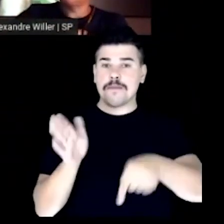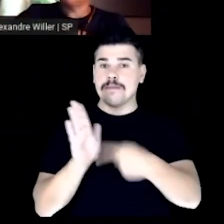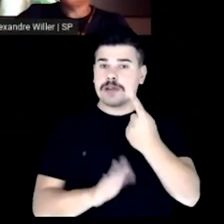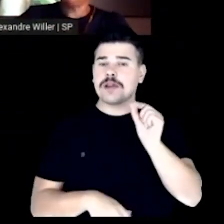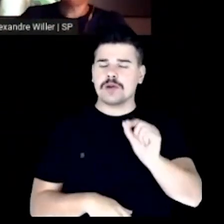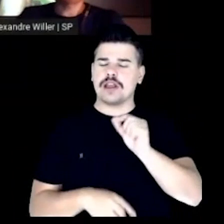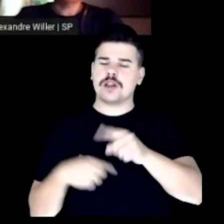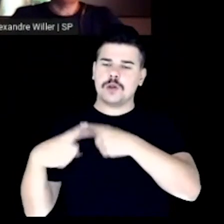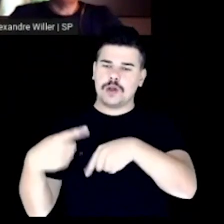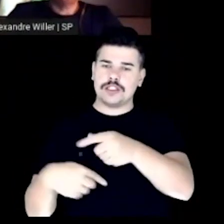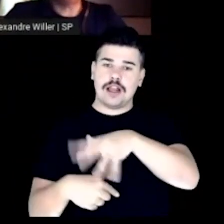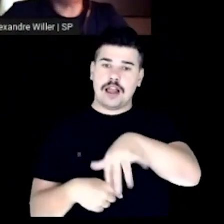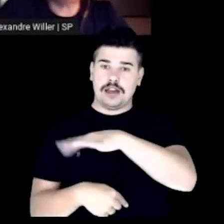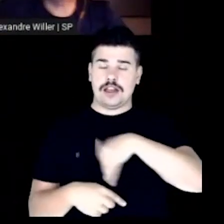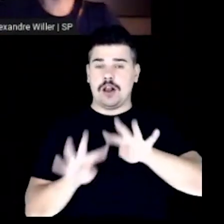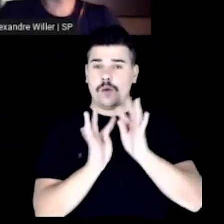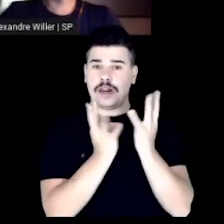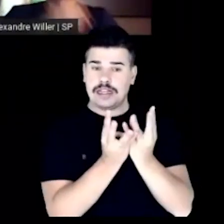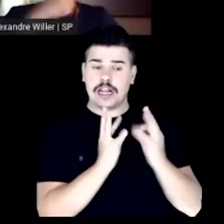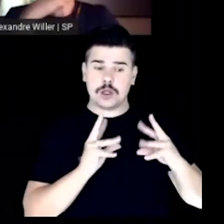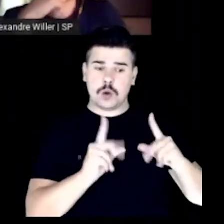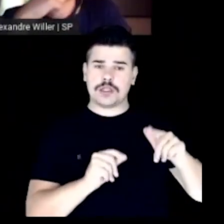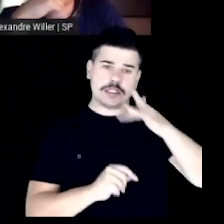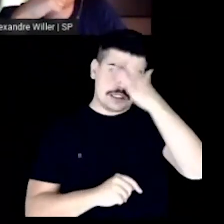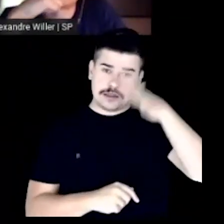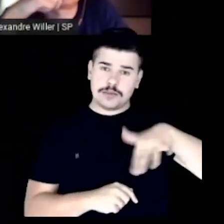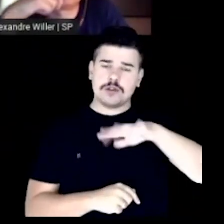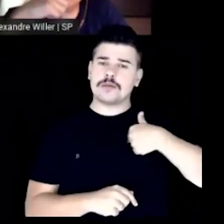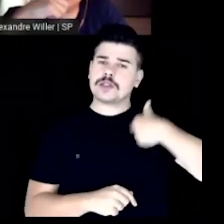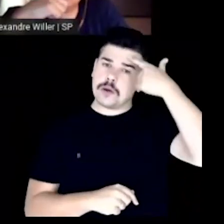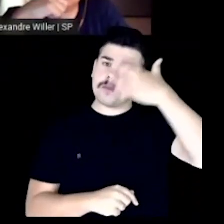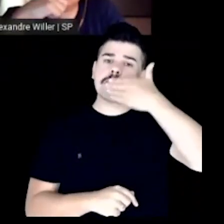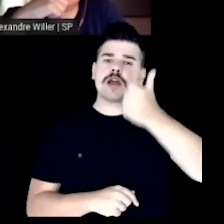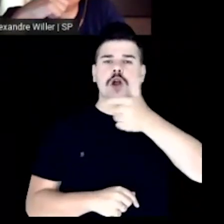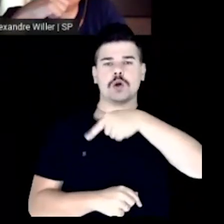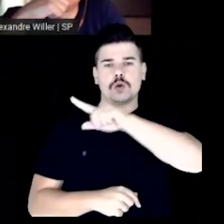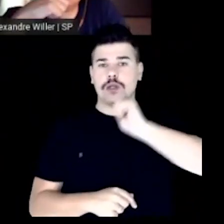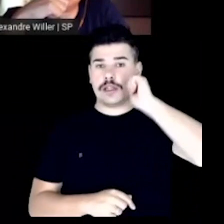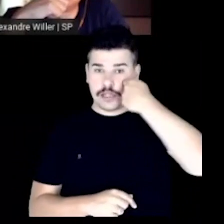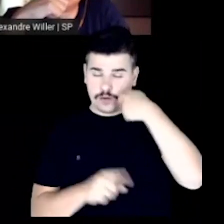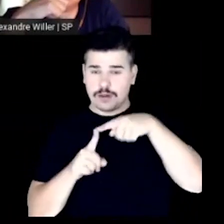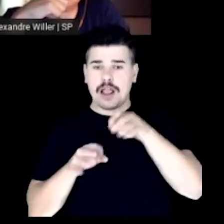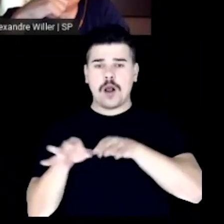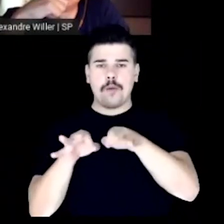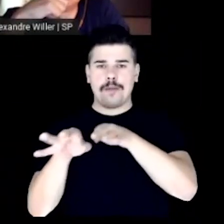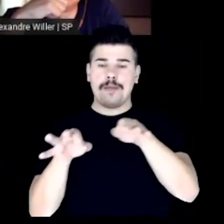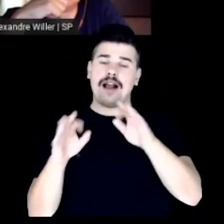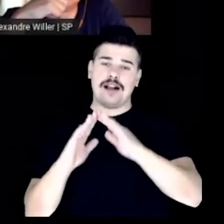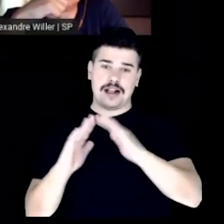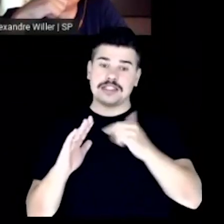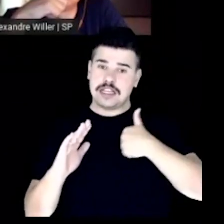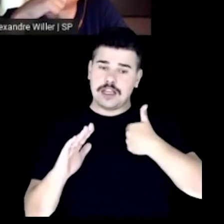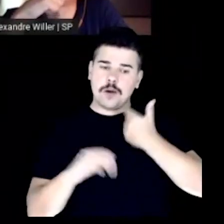a primeira vez... Agora, por exemplo, durante a quarentena, né, eu acho que todo mundo, a gente se tornou melhores cozinheiros, melhores arrumadores